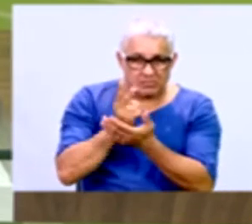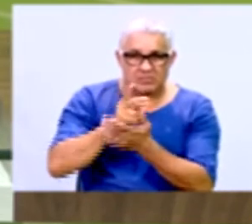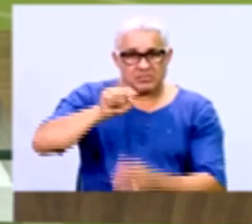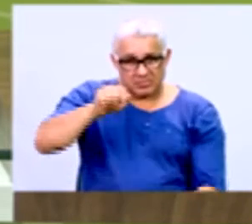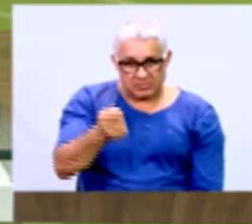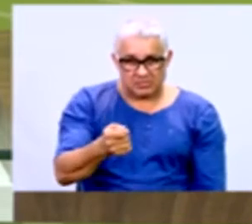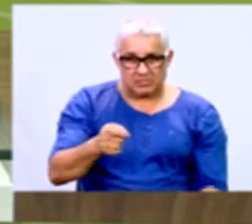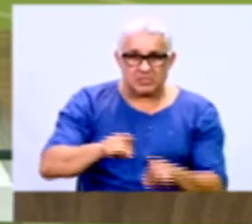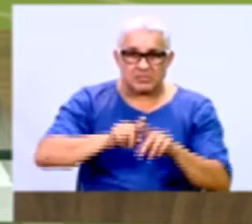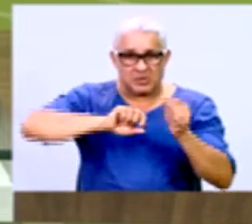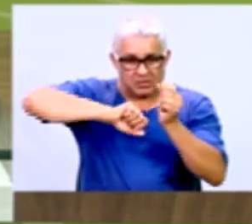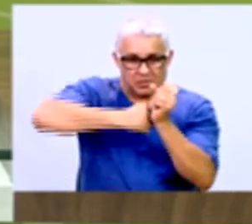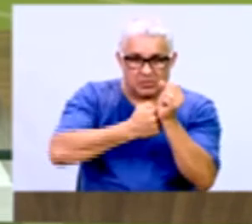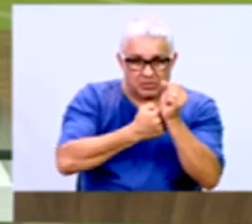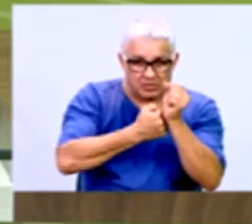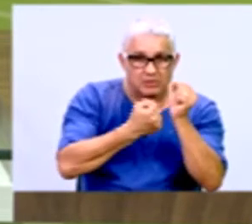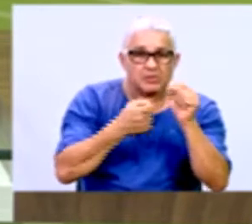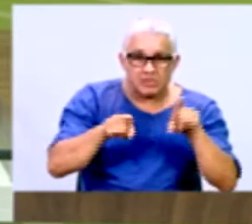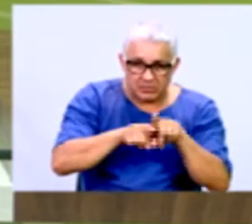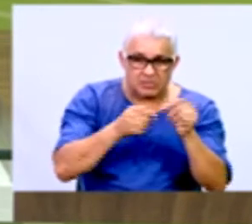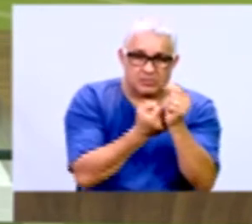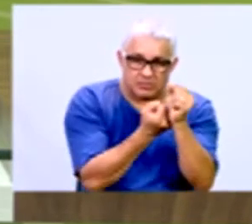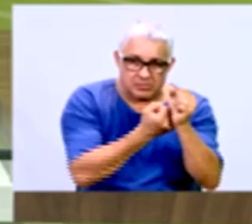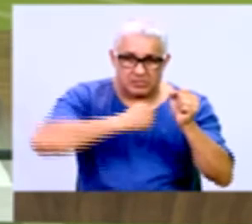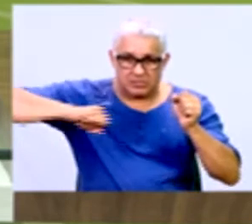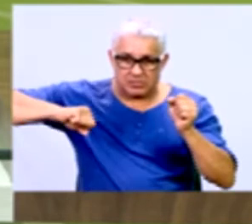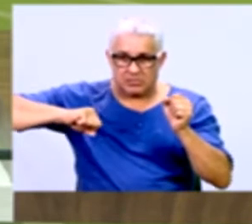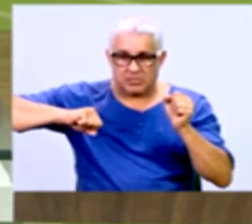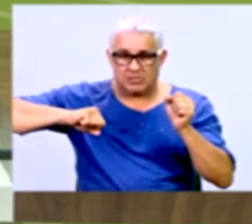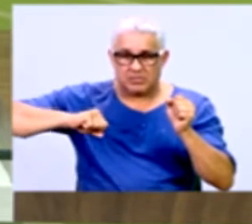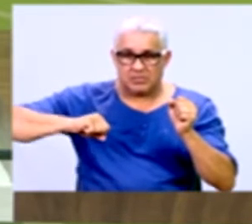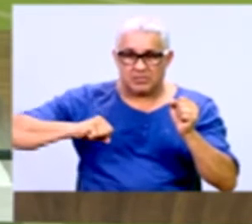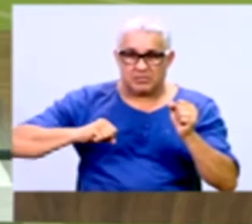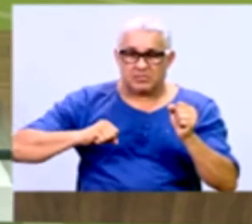para descriptografar a informação. Seria a mesma chave. Então,